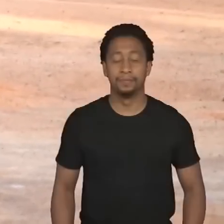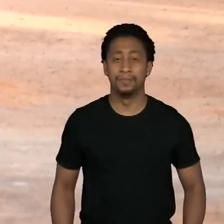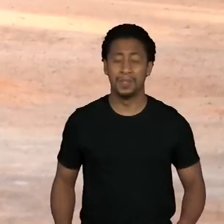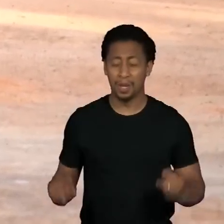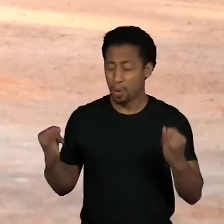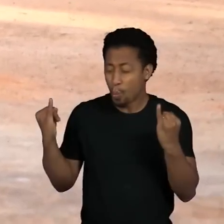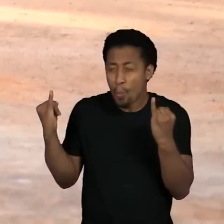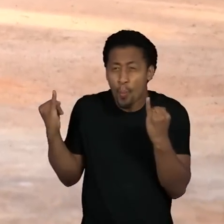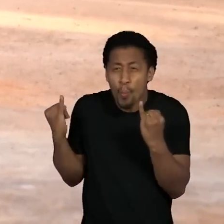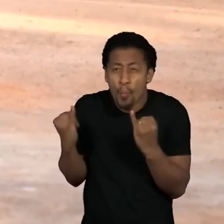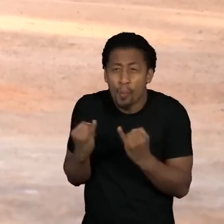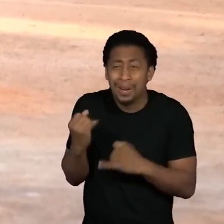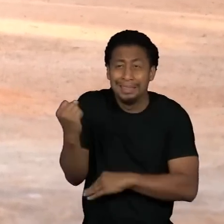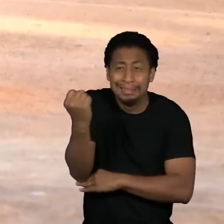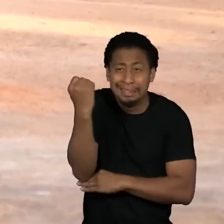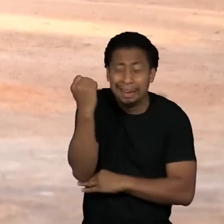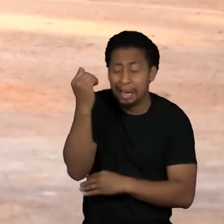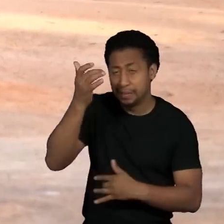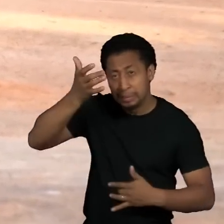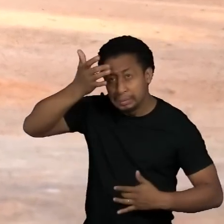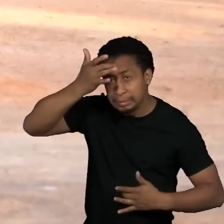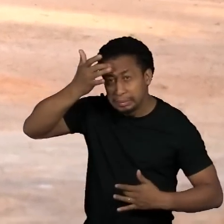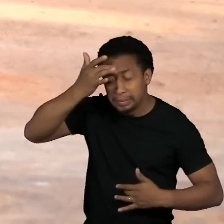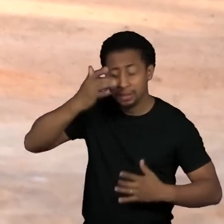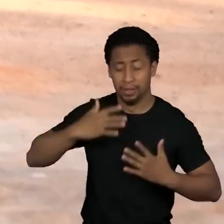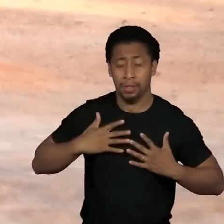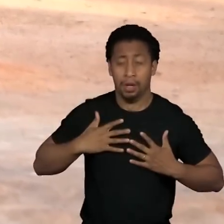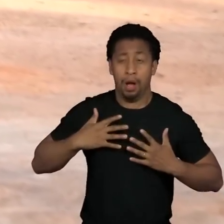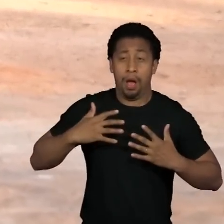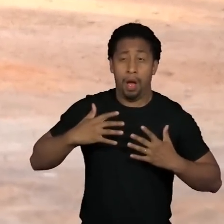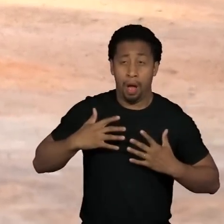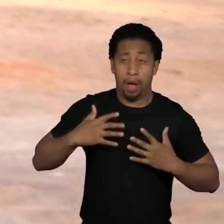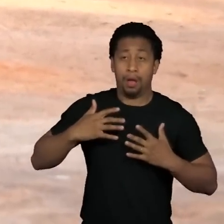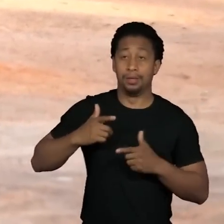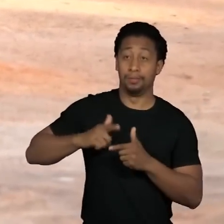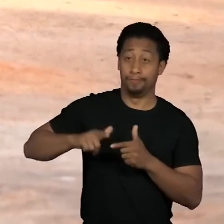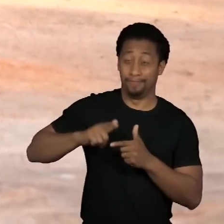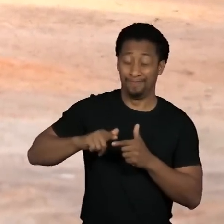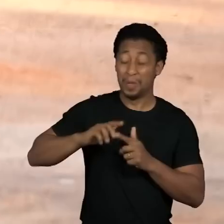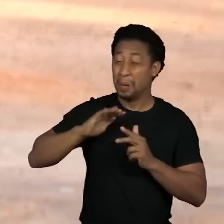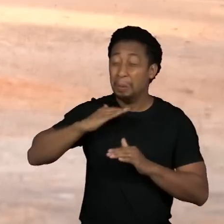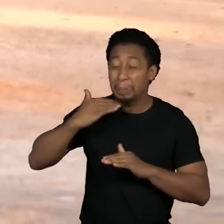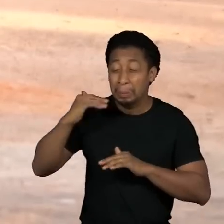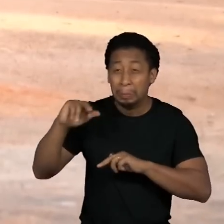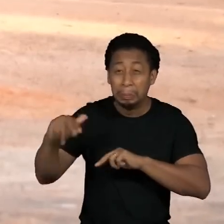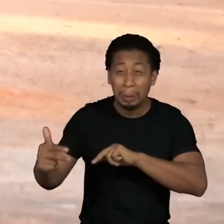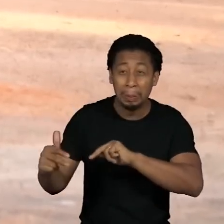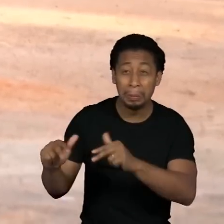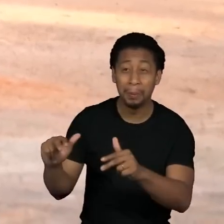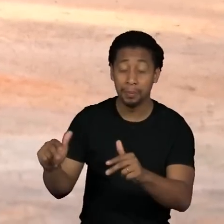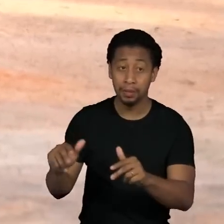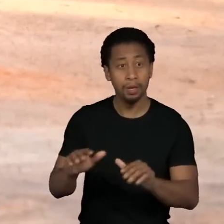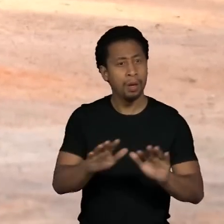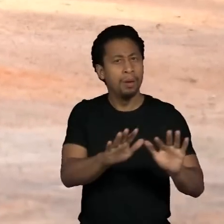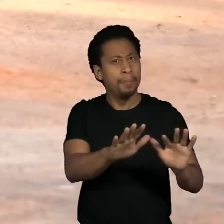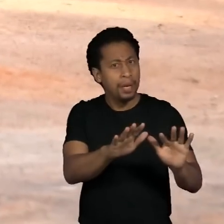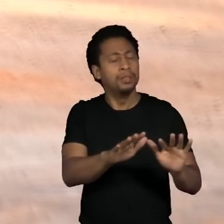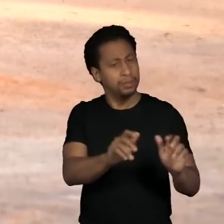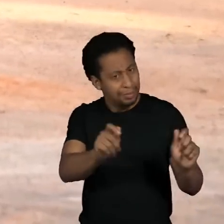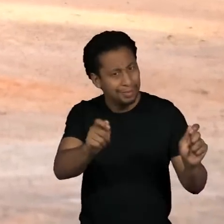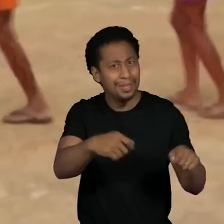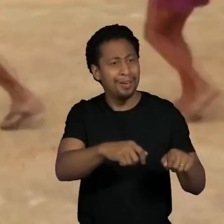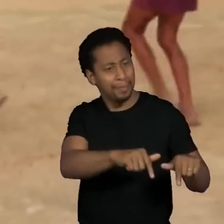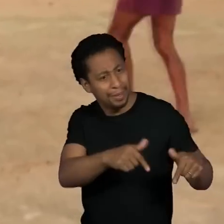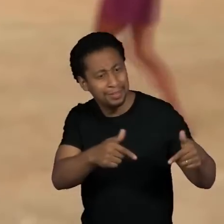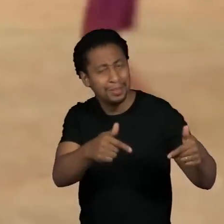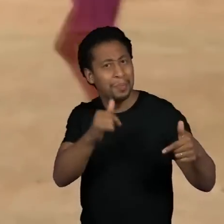Desnutrição grave, malária, pneumonia, mortes. Doenças evitáveis dos bebês aos